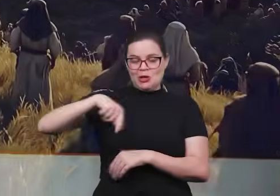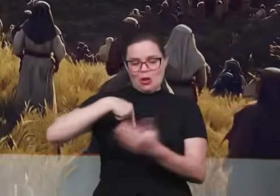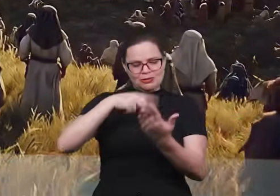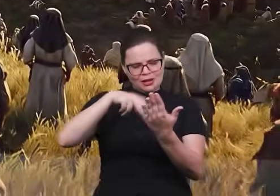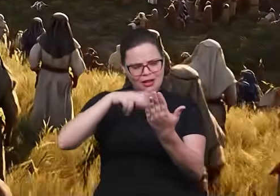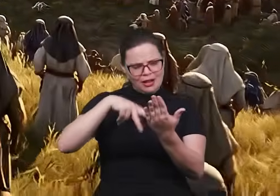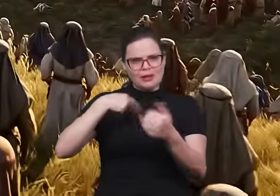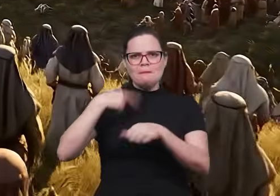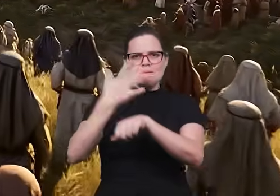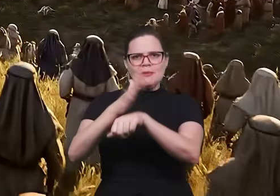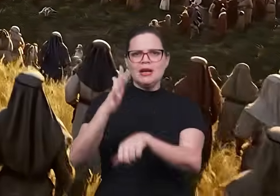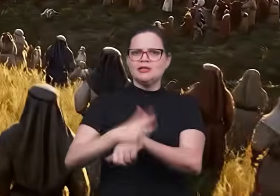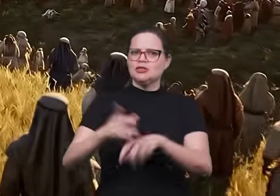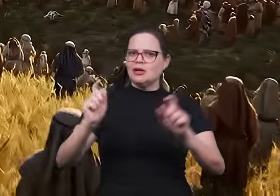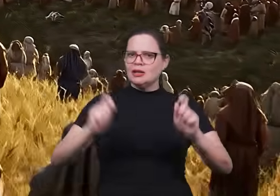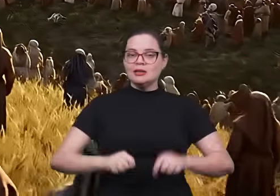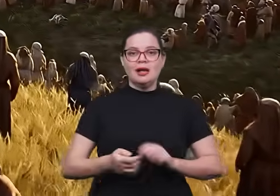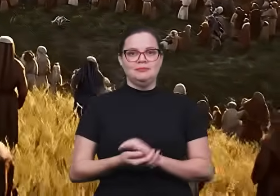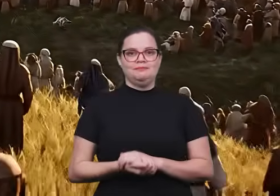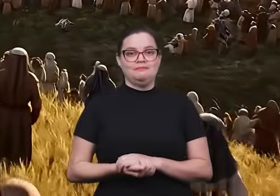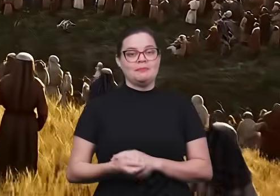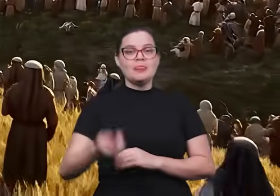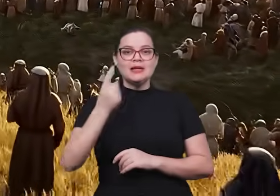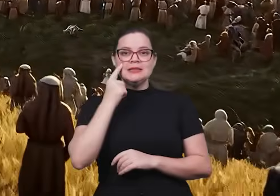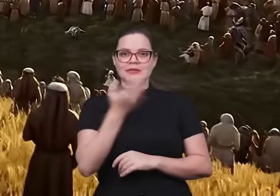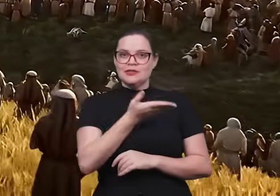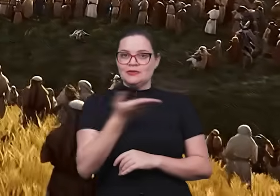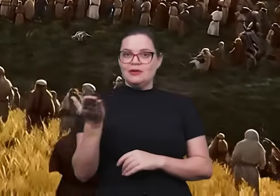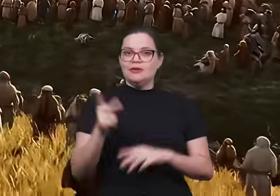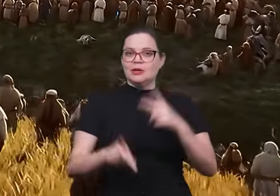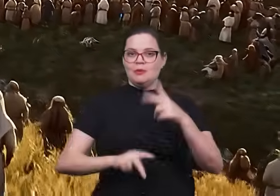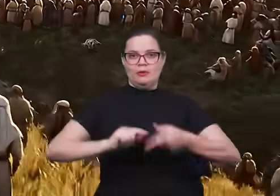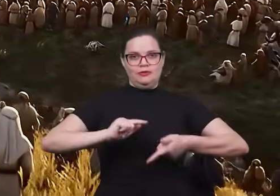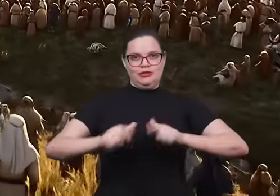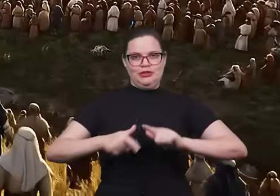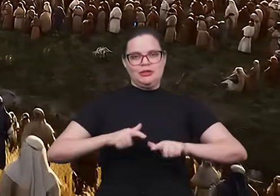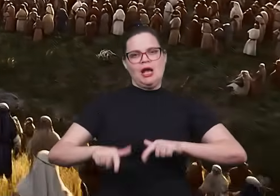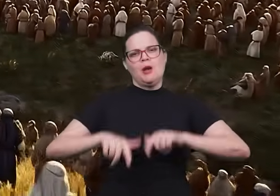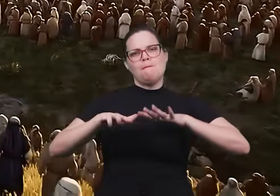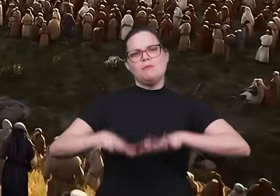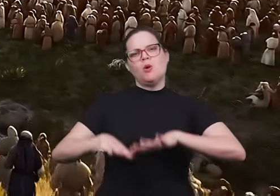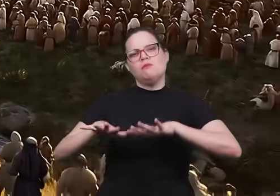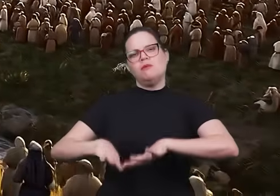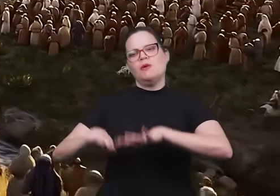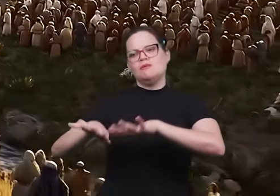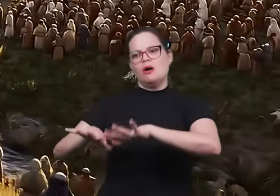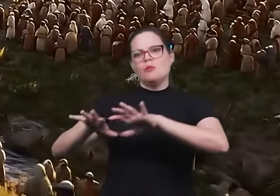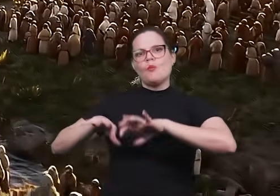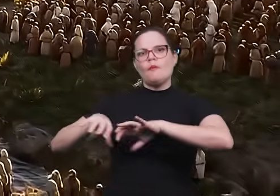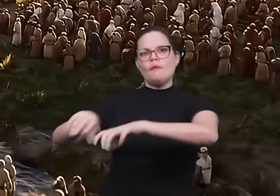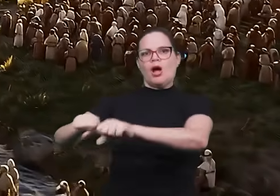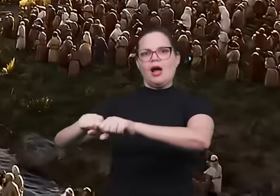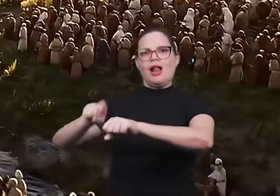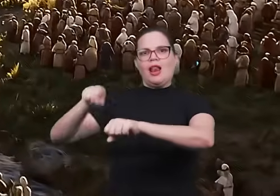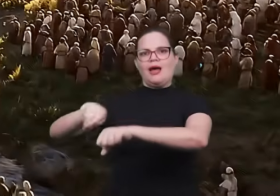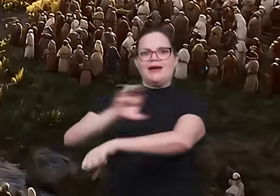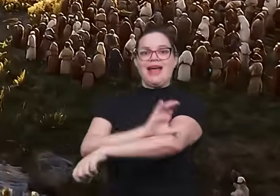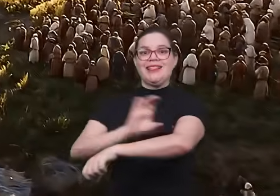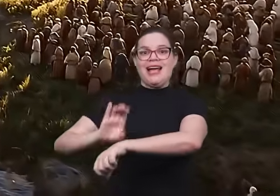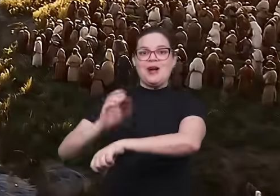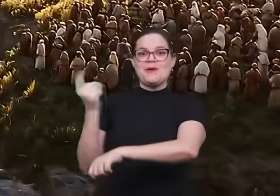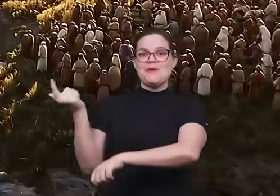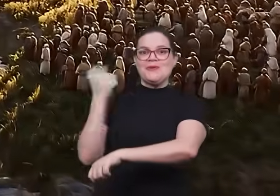a entrada do povo na terra prometida e a morte de Josué, Israel deixou de obedecer a uma